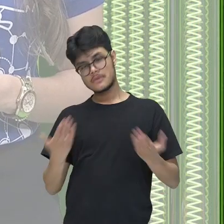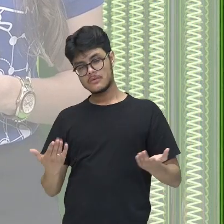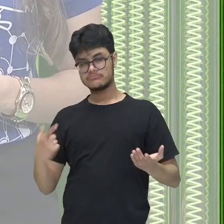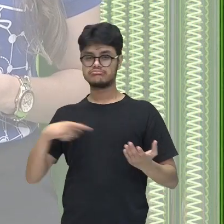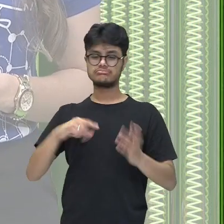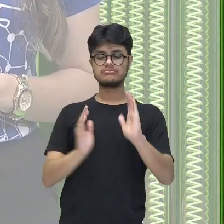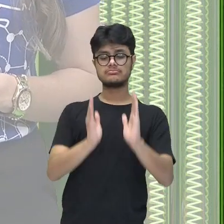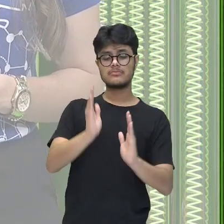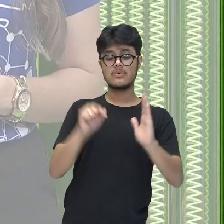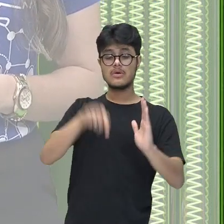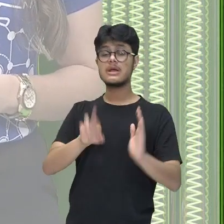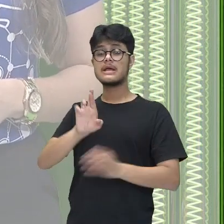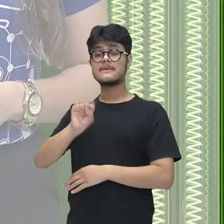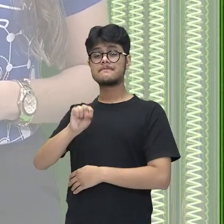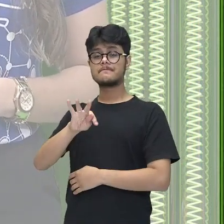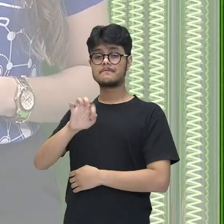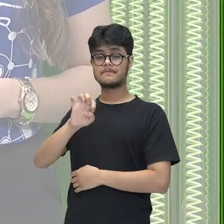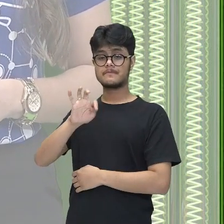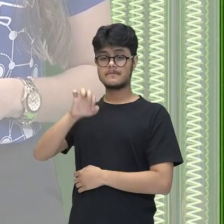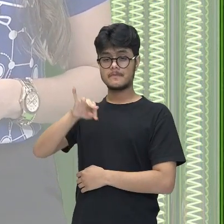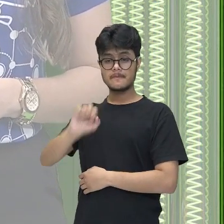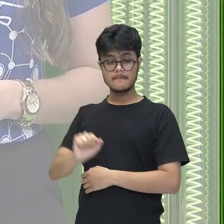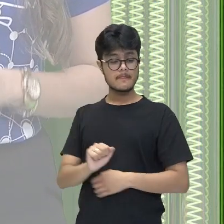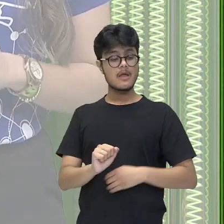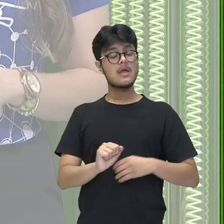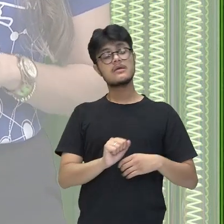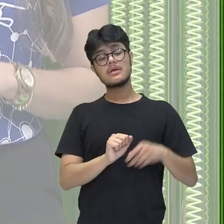resistência e o ponto de apoio. E aí, quando